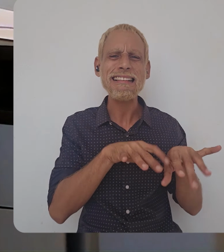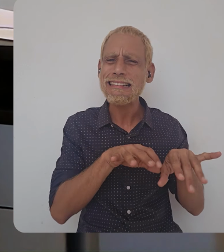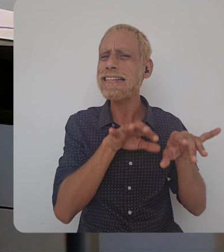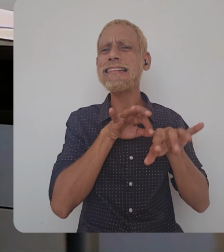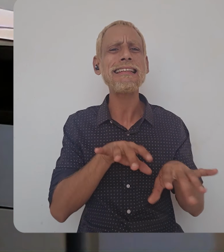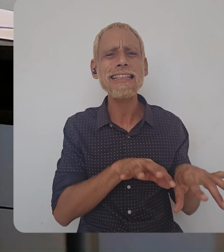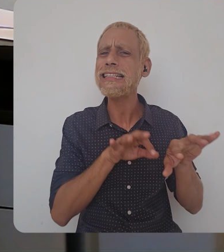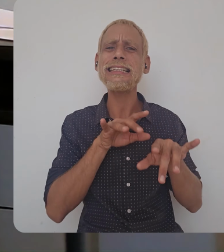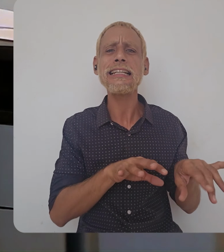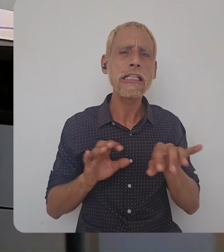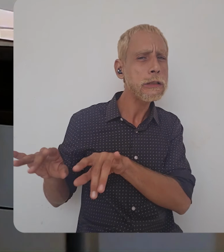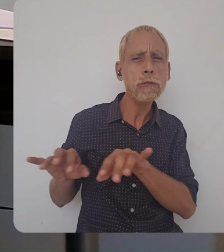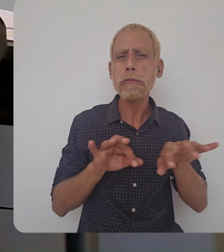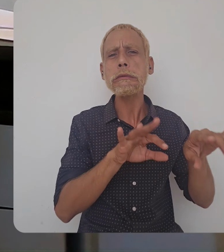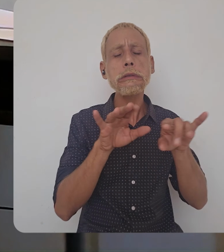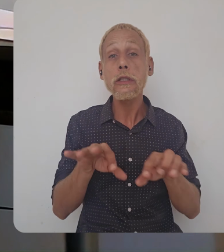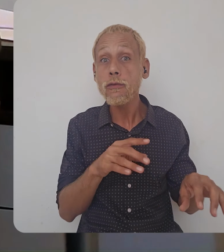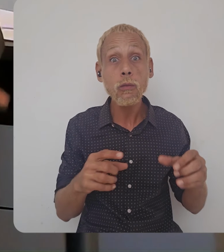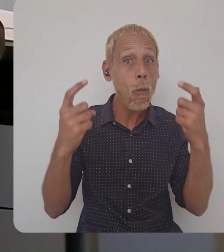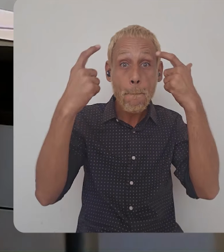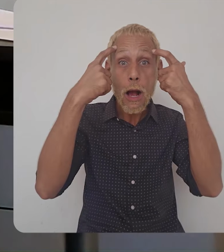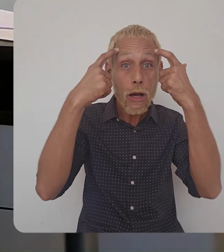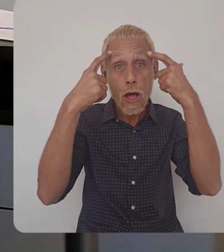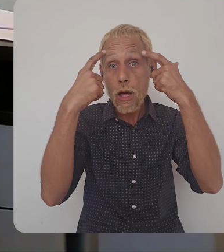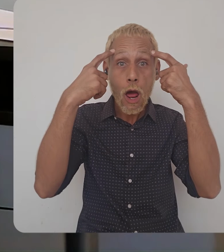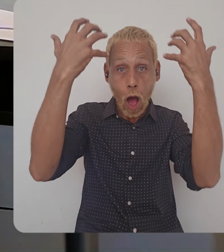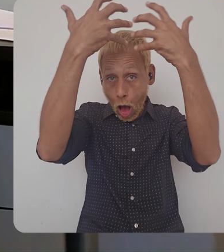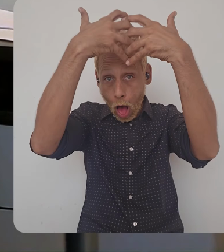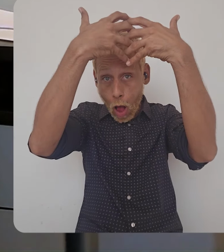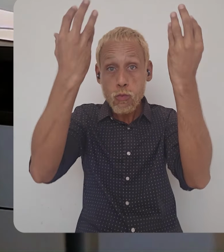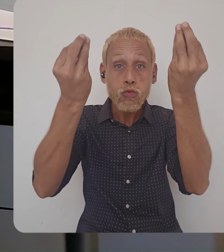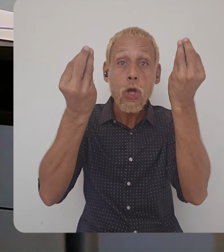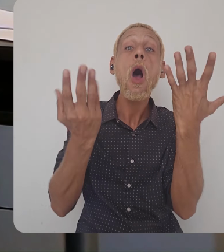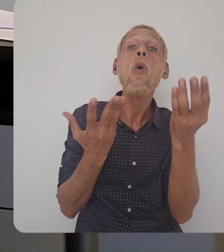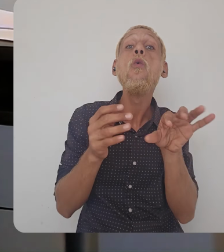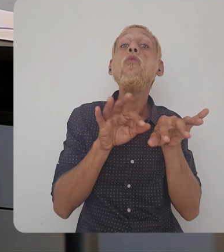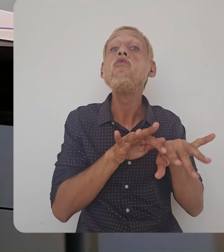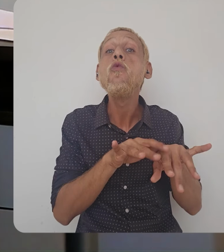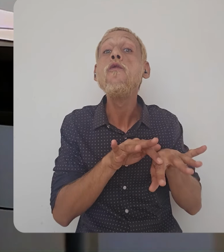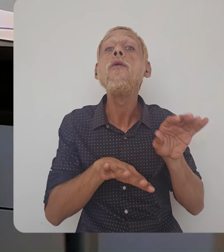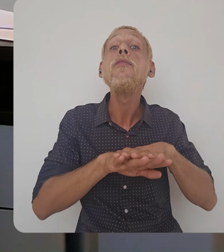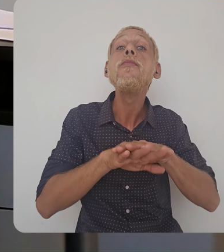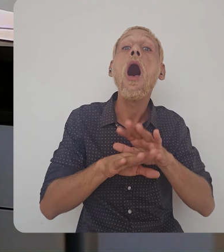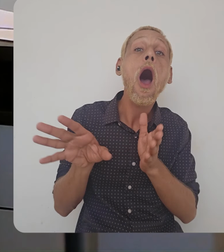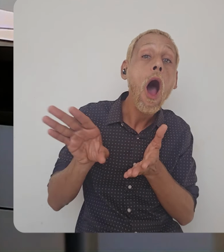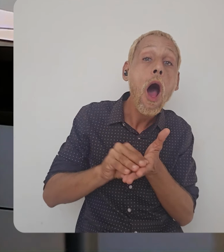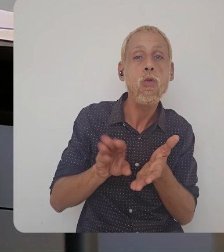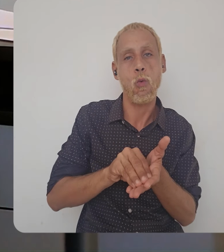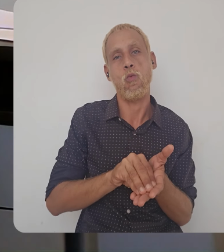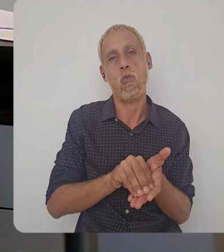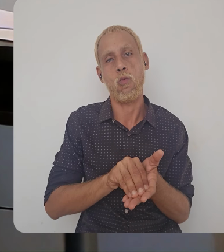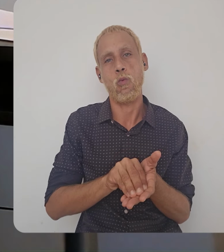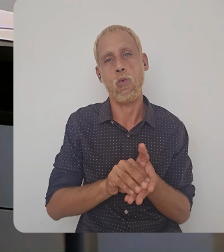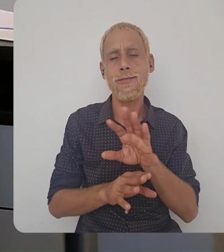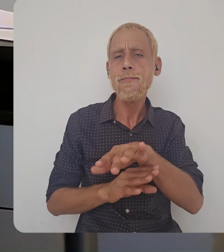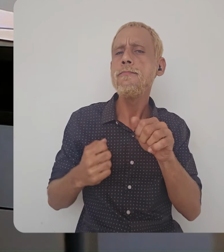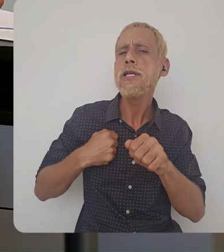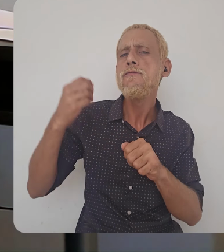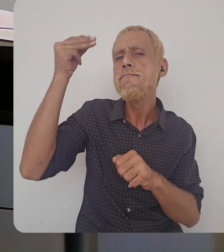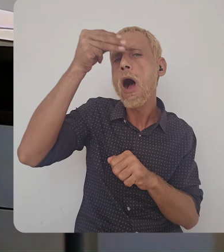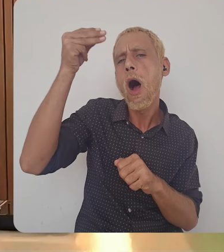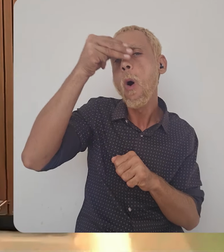zorra, zoada, todas as máquinas batendo, cada um fazia uma zoada e você raciocinar, escrever o que você anotou, né,